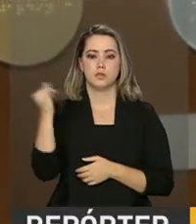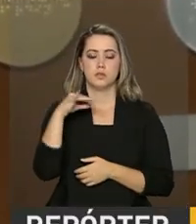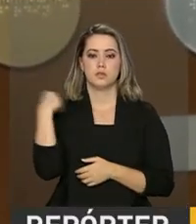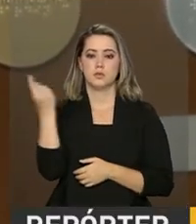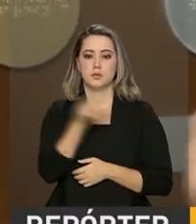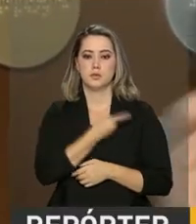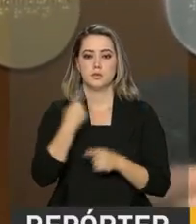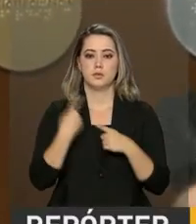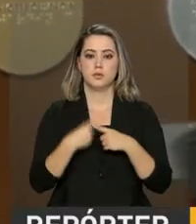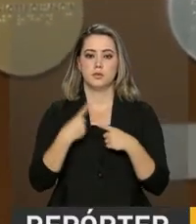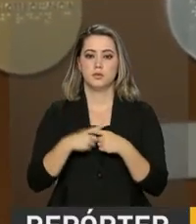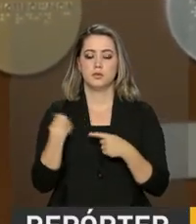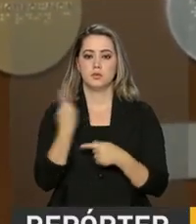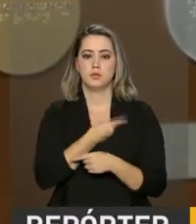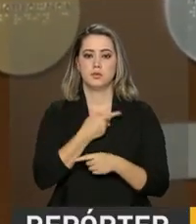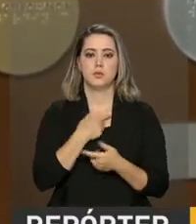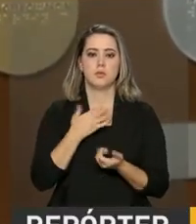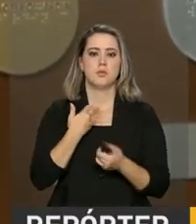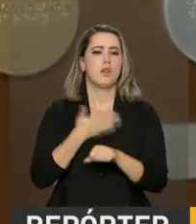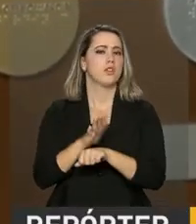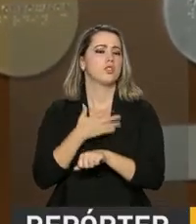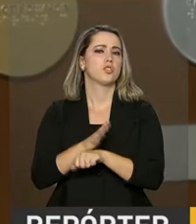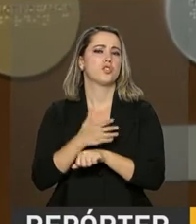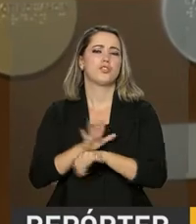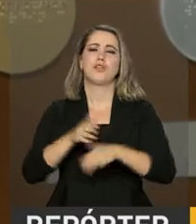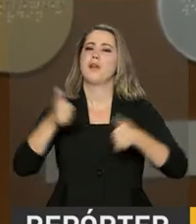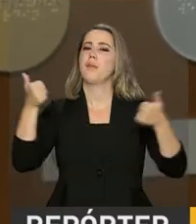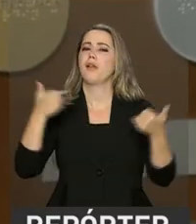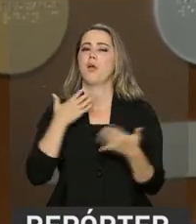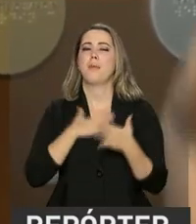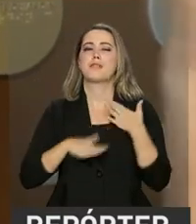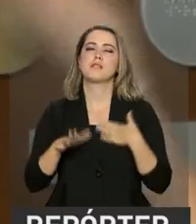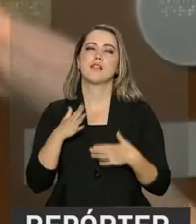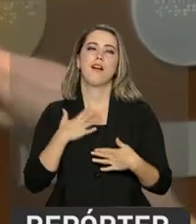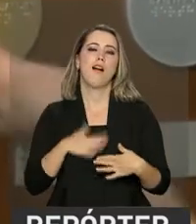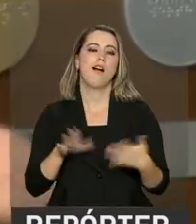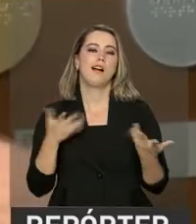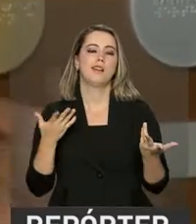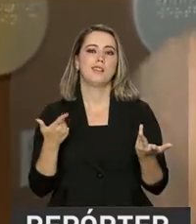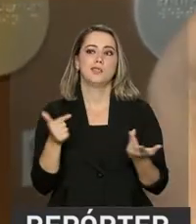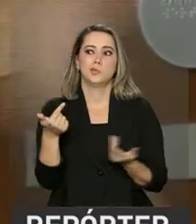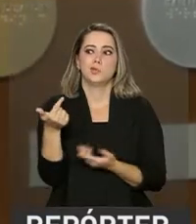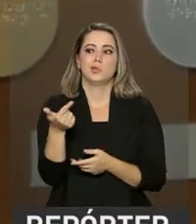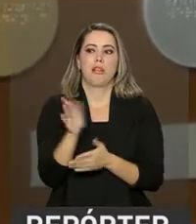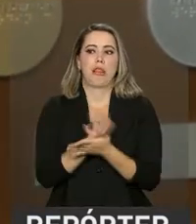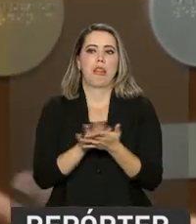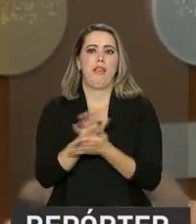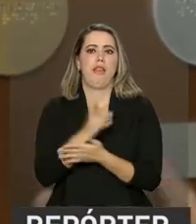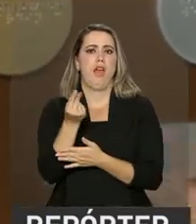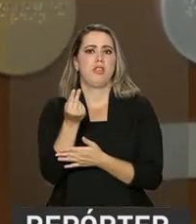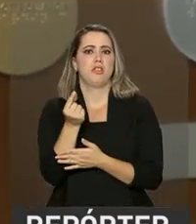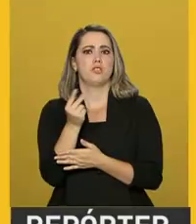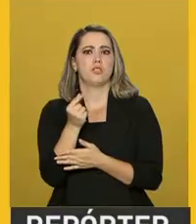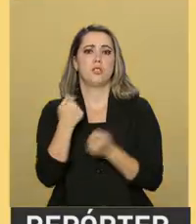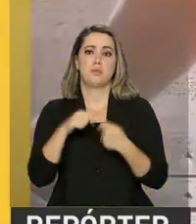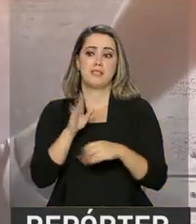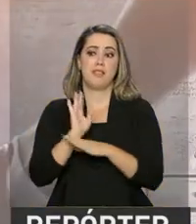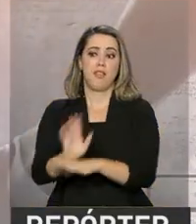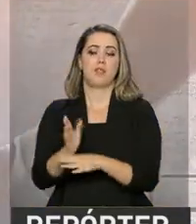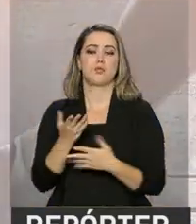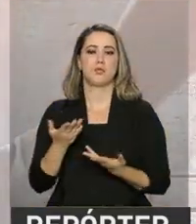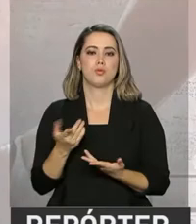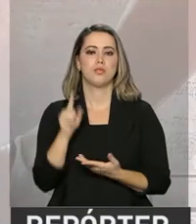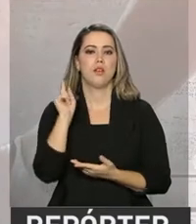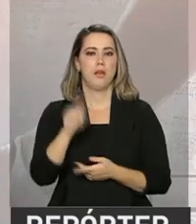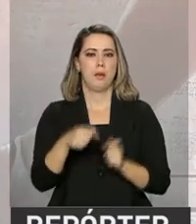a gente tem muito mais tranquilo daqui a gente vai treinar sem o dinheiro já tinha a gente assim são requisitos